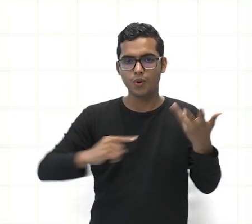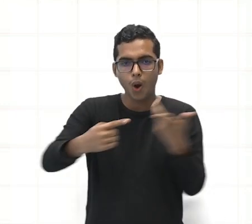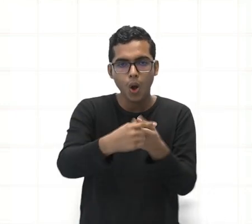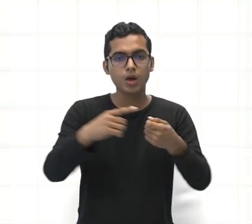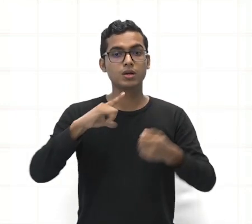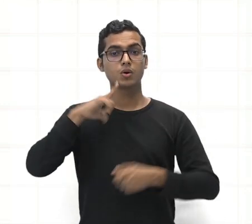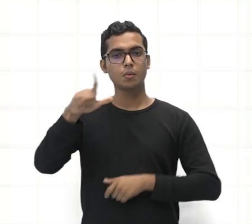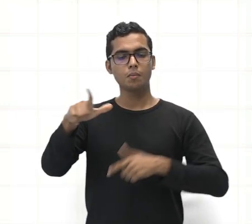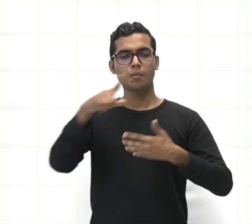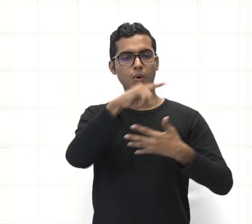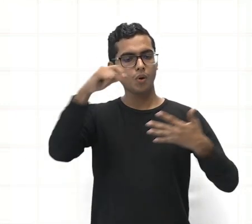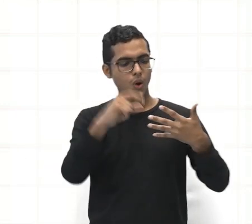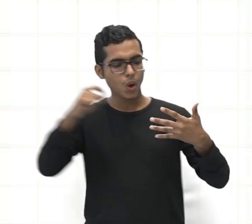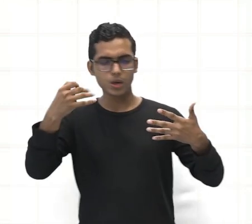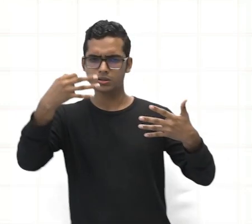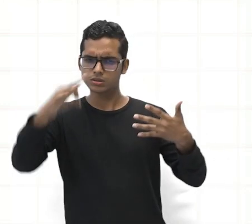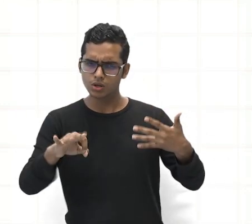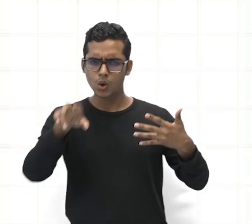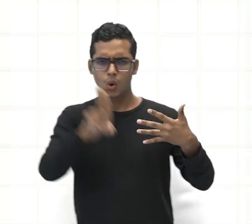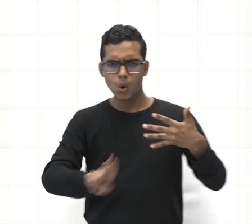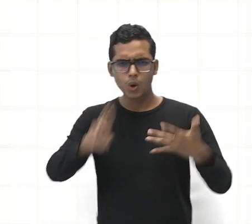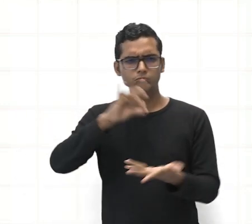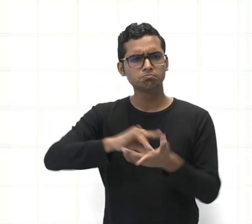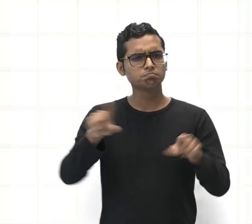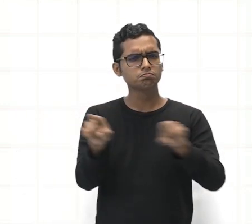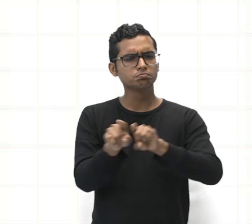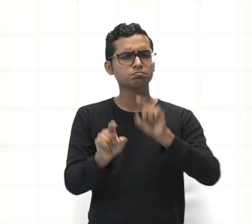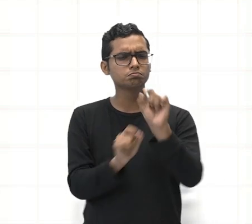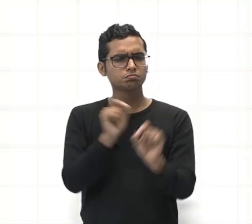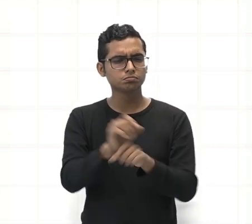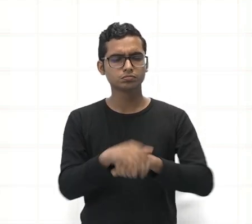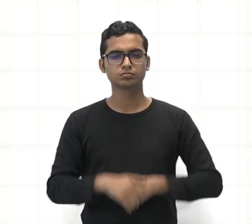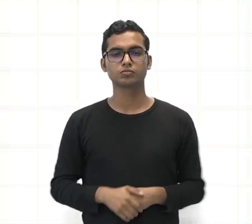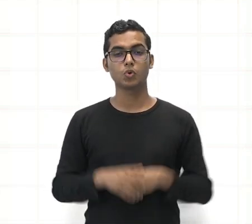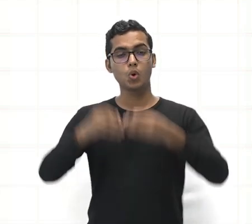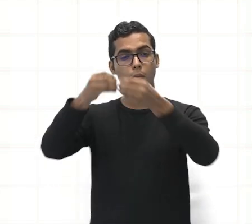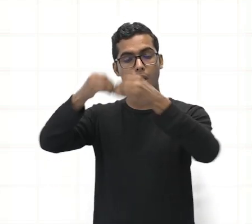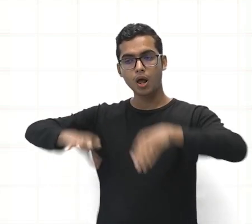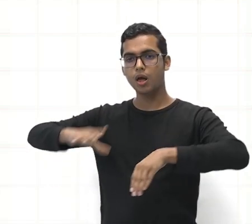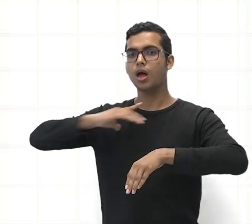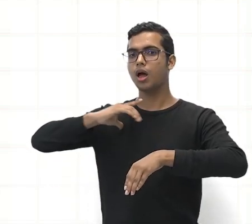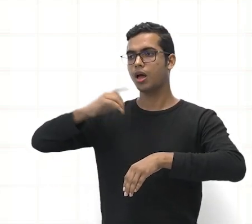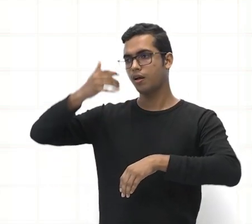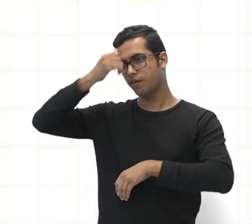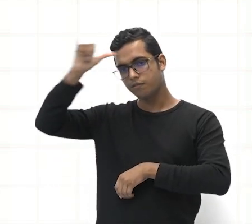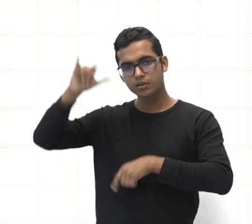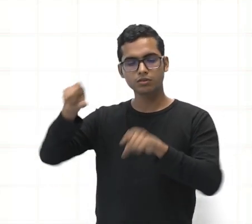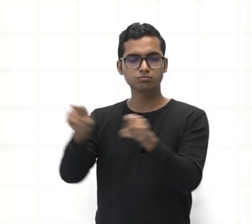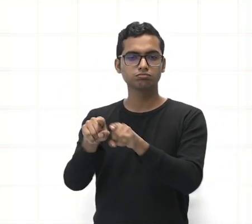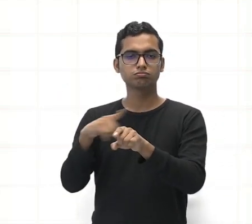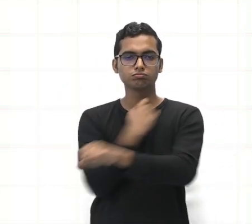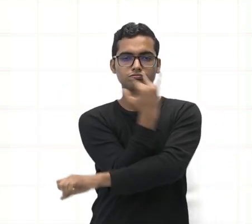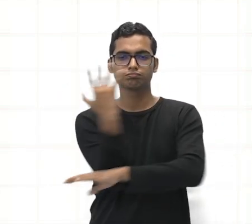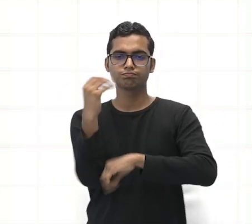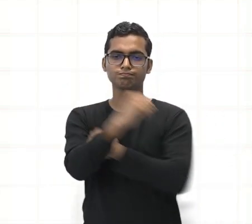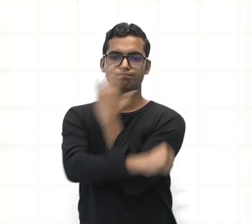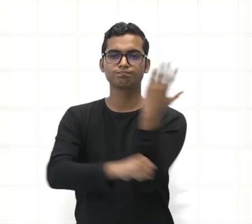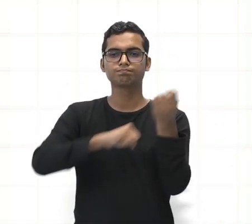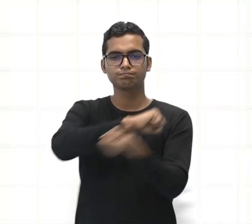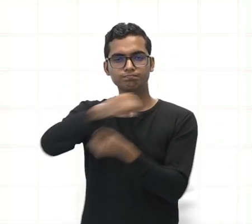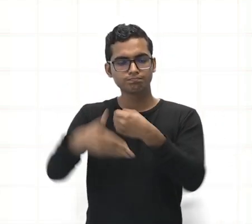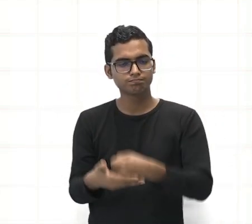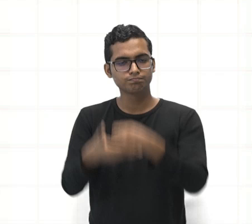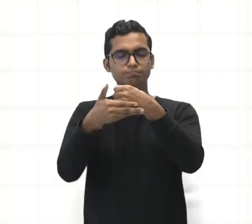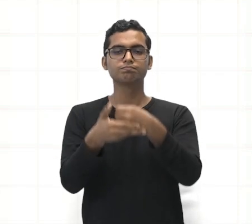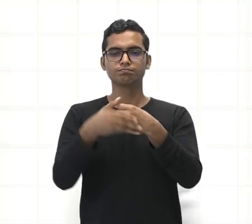fazer escolhas de consumo que levam em consideração o impacto ambiental e social que eles acabam